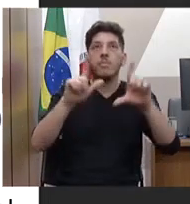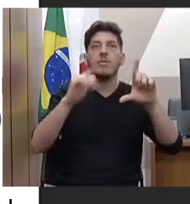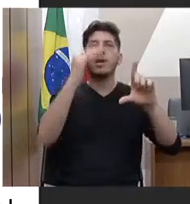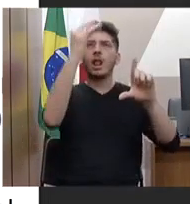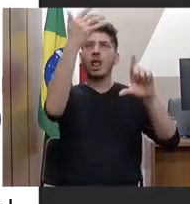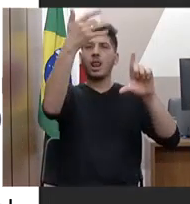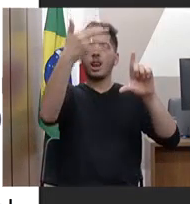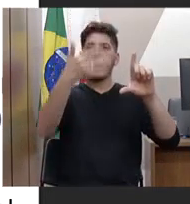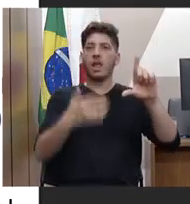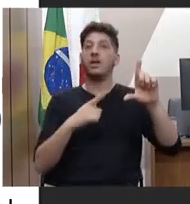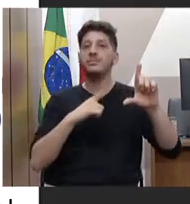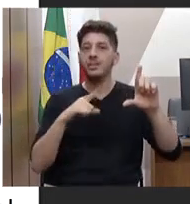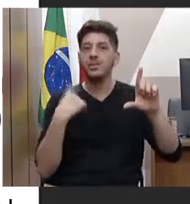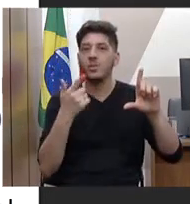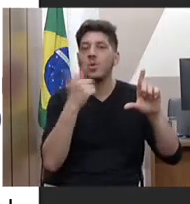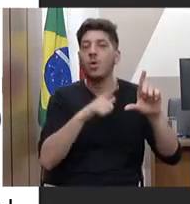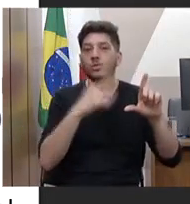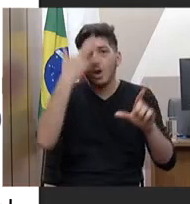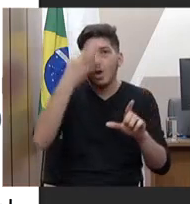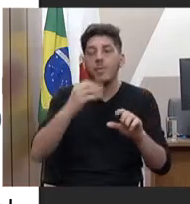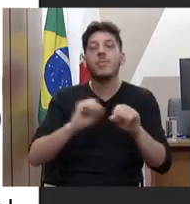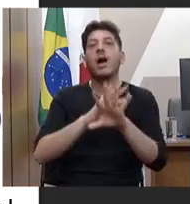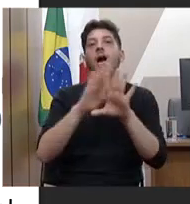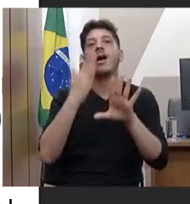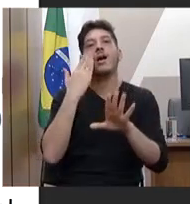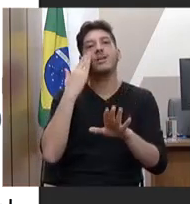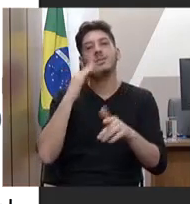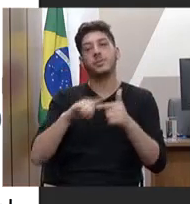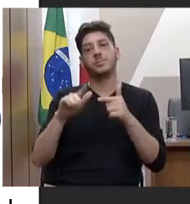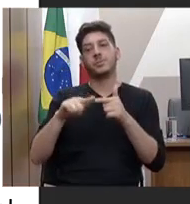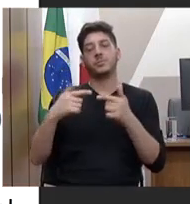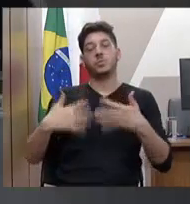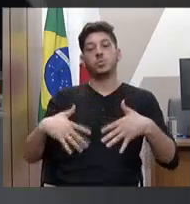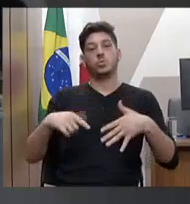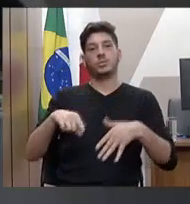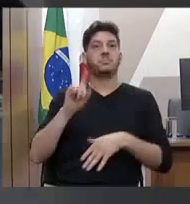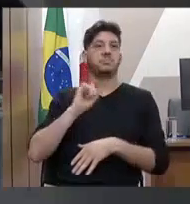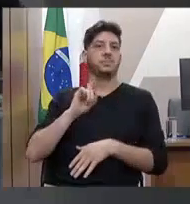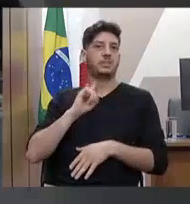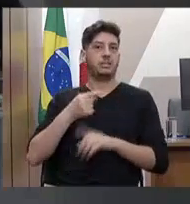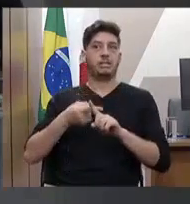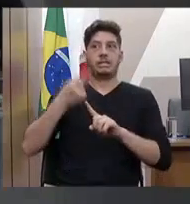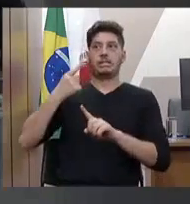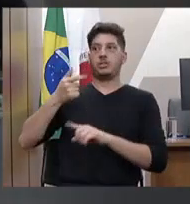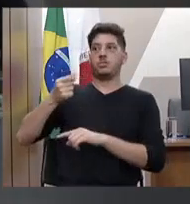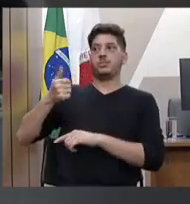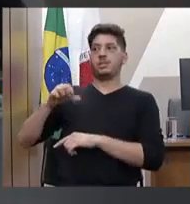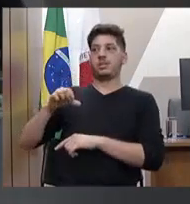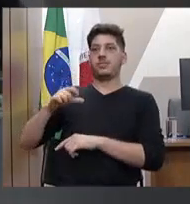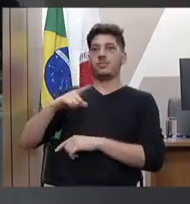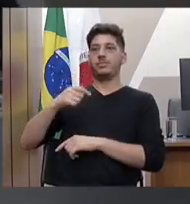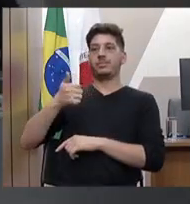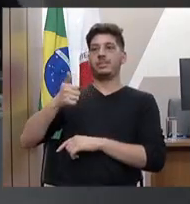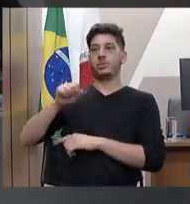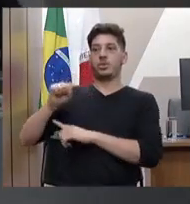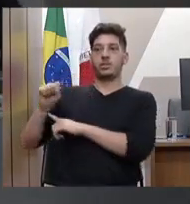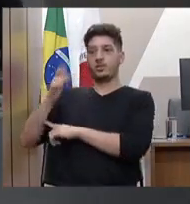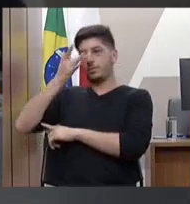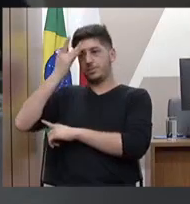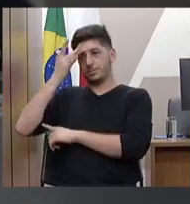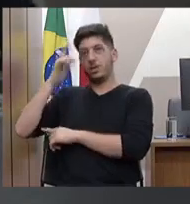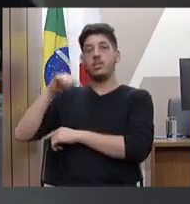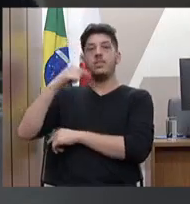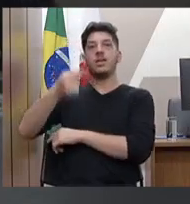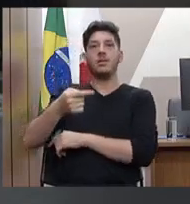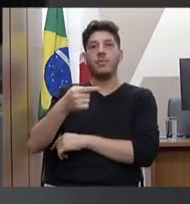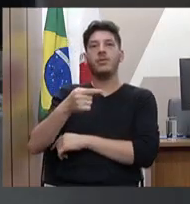a gente consegue entender um pouco do problema aqui que foi em Minas Gerais né em 2019 188 depois 21 58